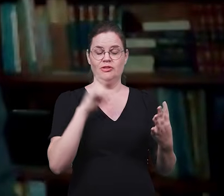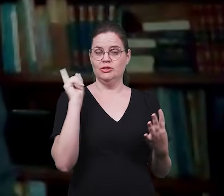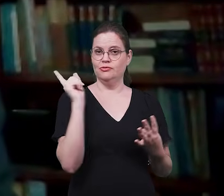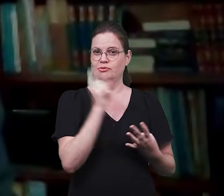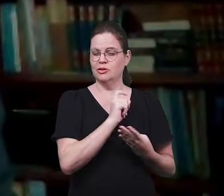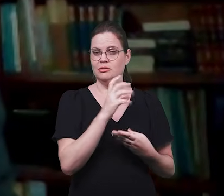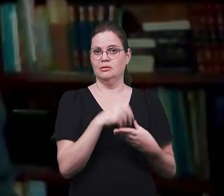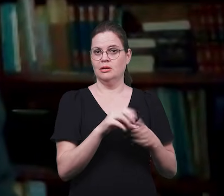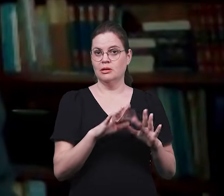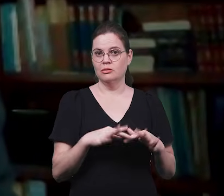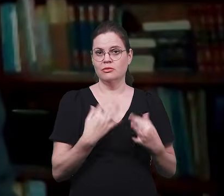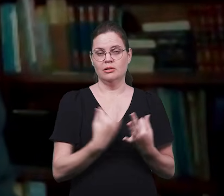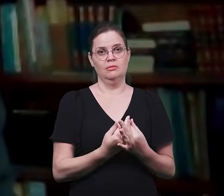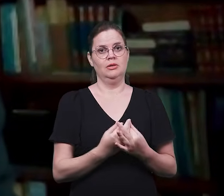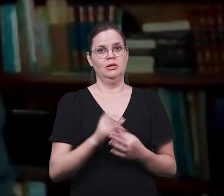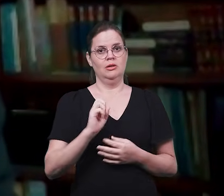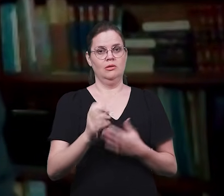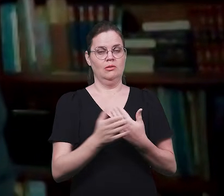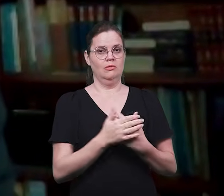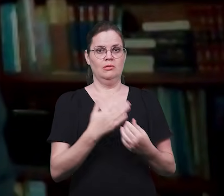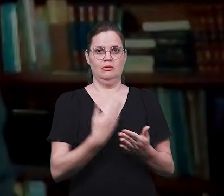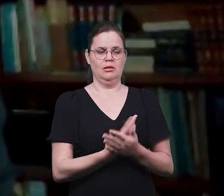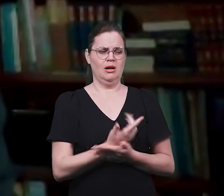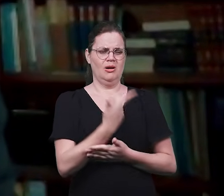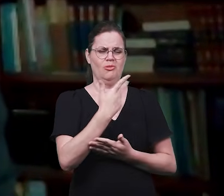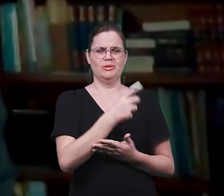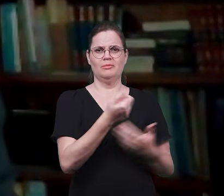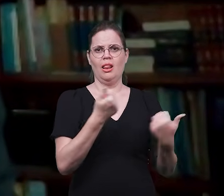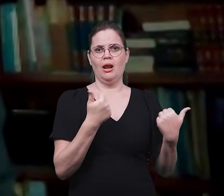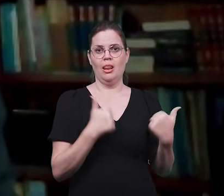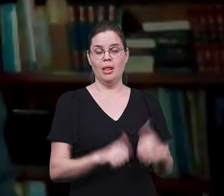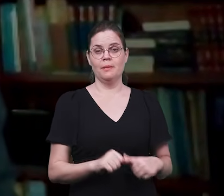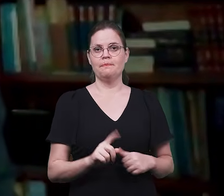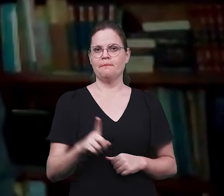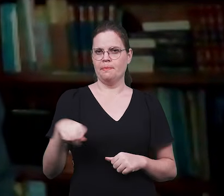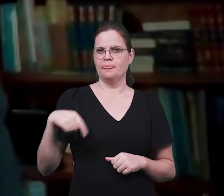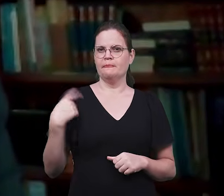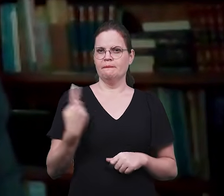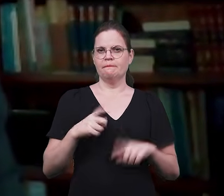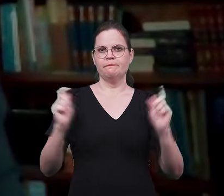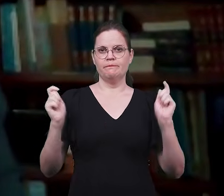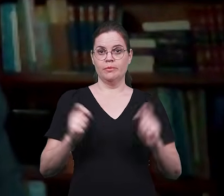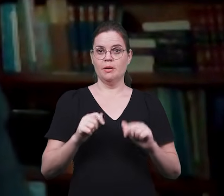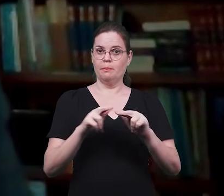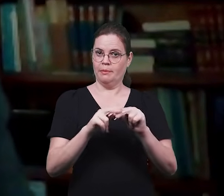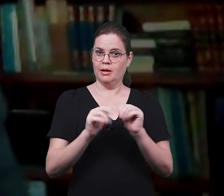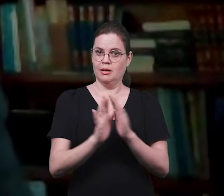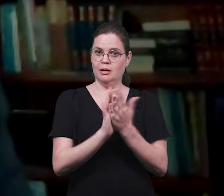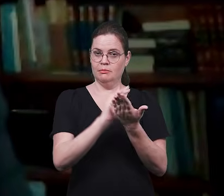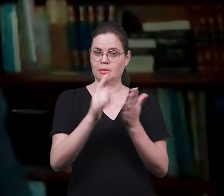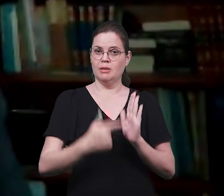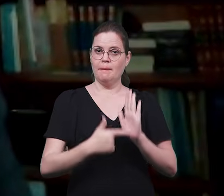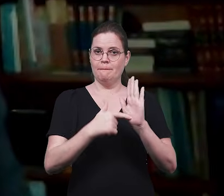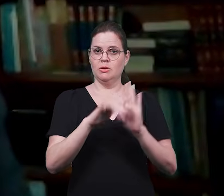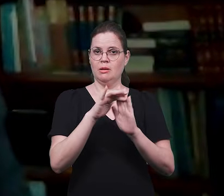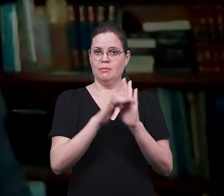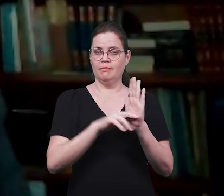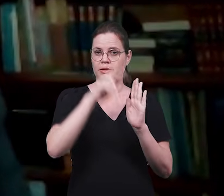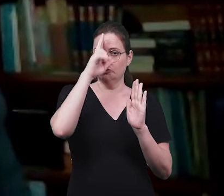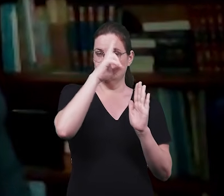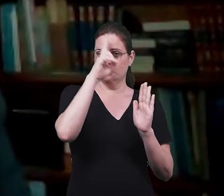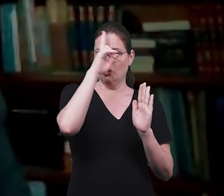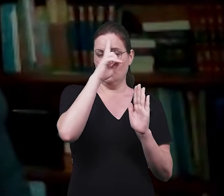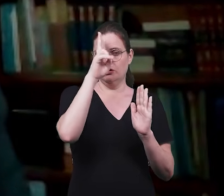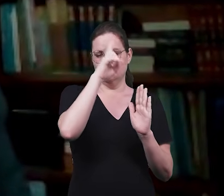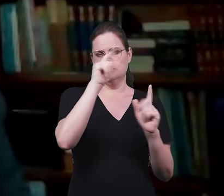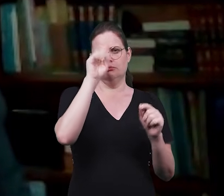uma situação difícil na família, em qualquer outra situação. E isso nos dá a condição, pela própria